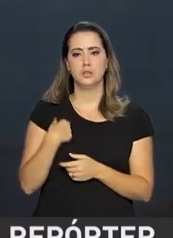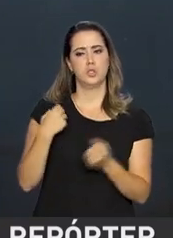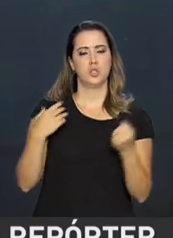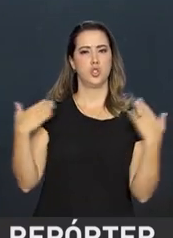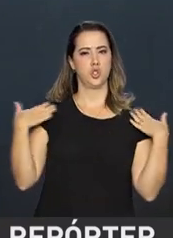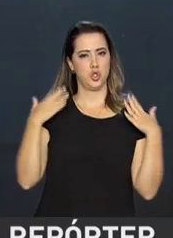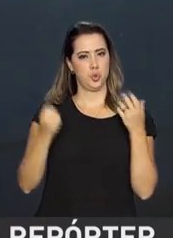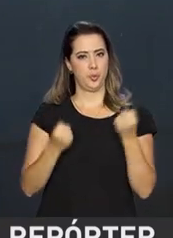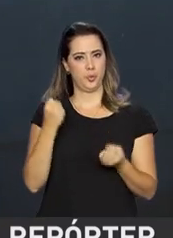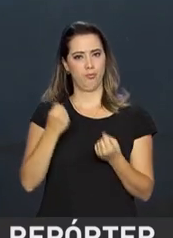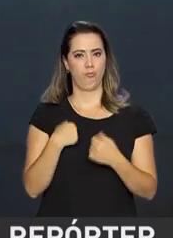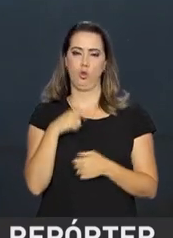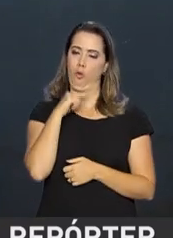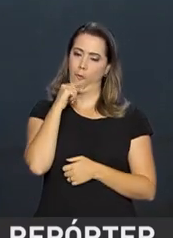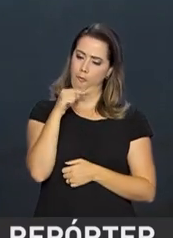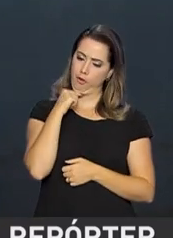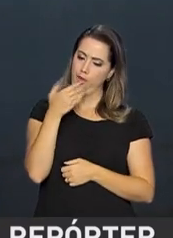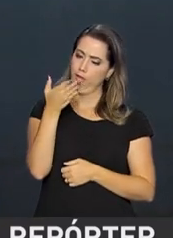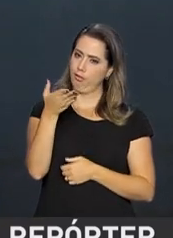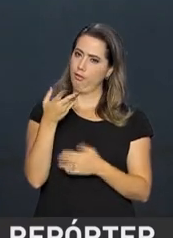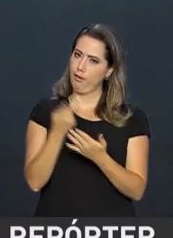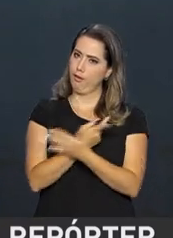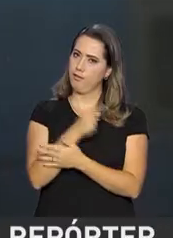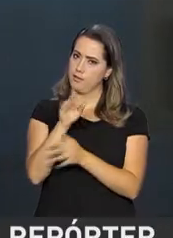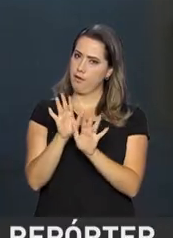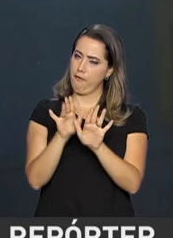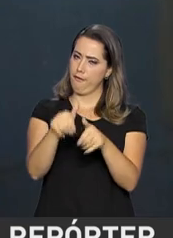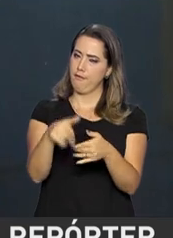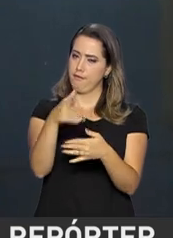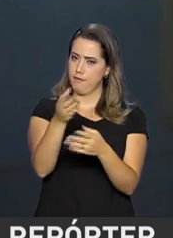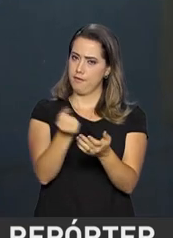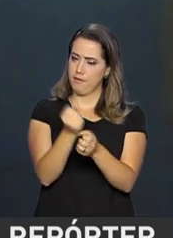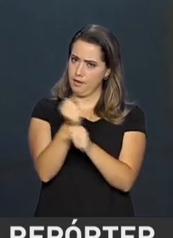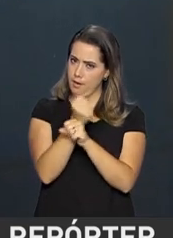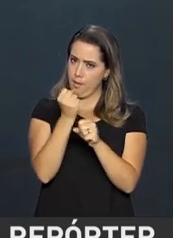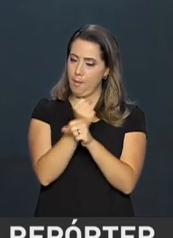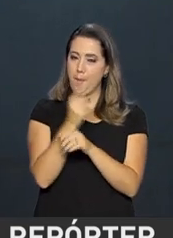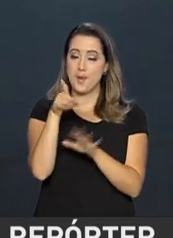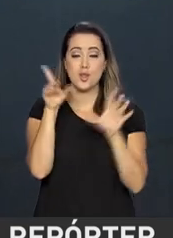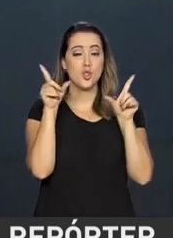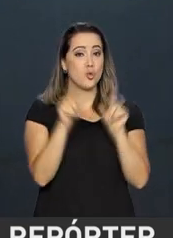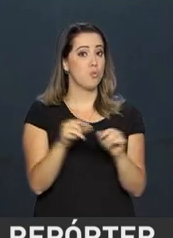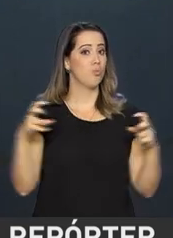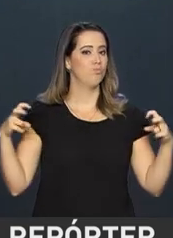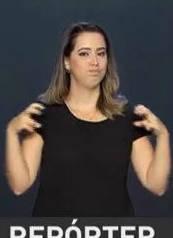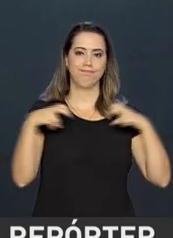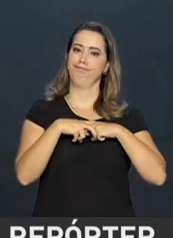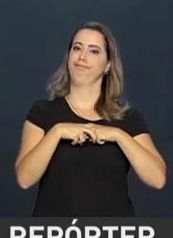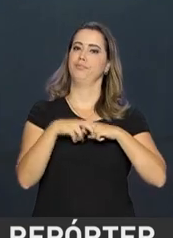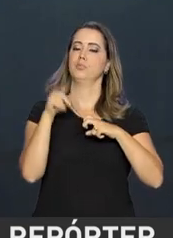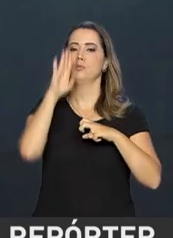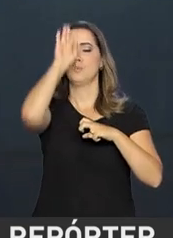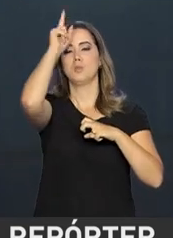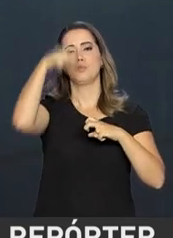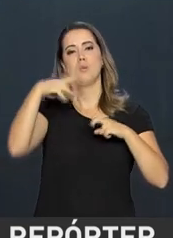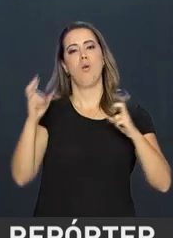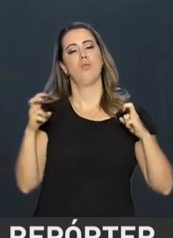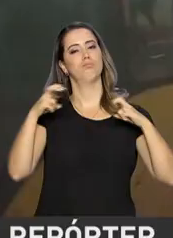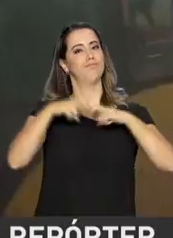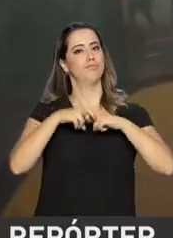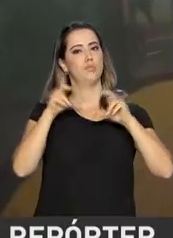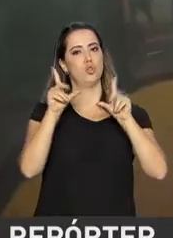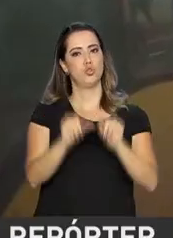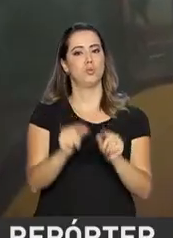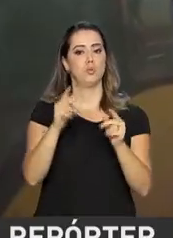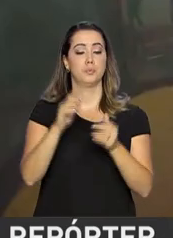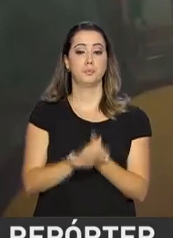muito que isso aí podia ser concluído algum dia, para diminuir muito os acidentes, que é o principal, é isso aí, né? Diminuir os acidentes.